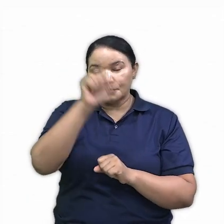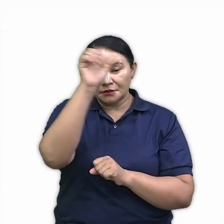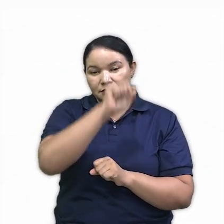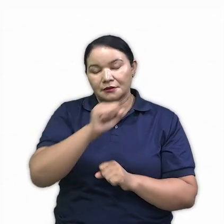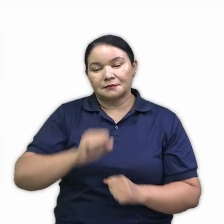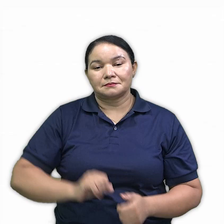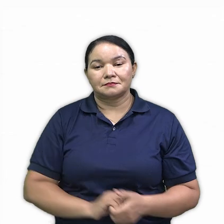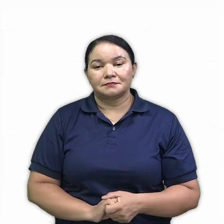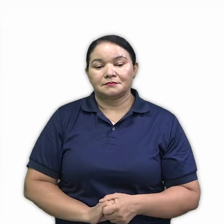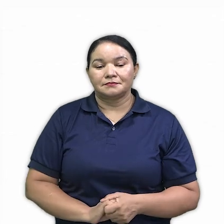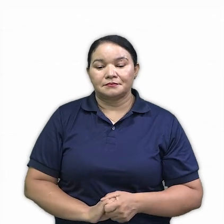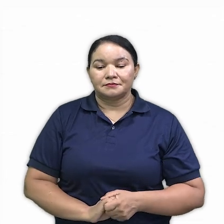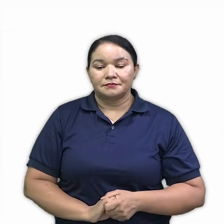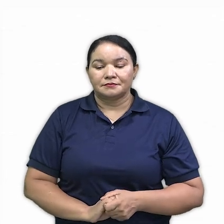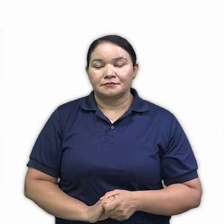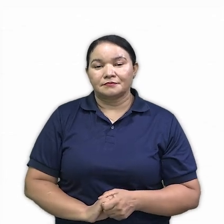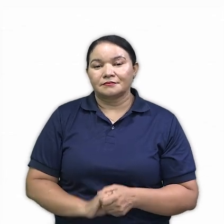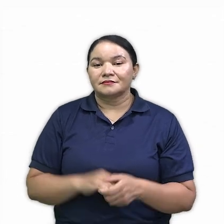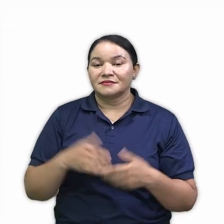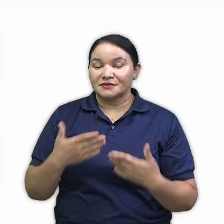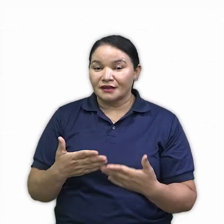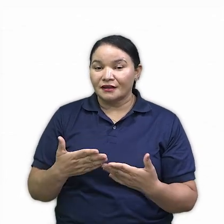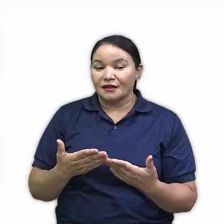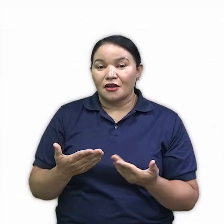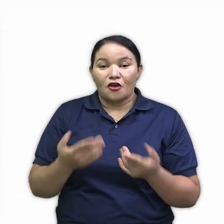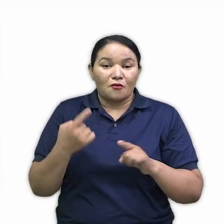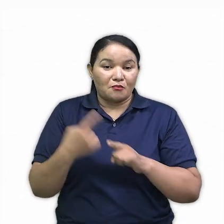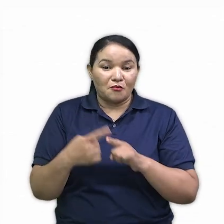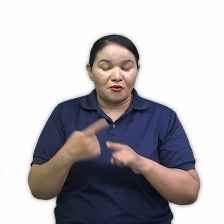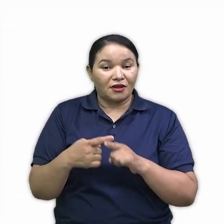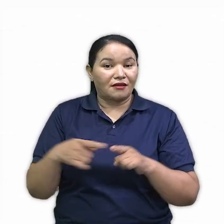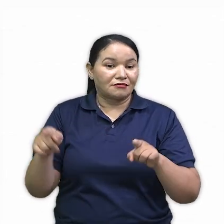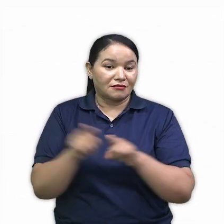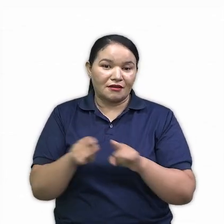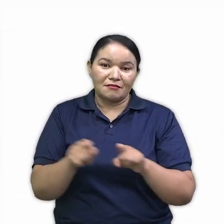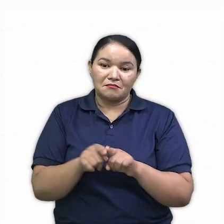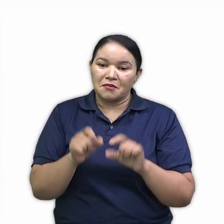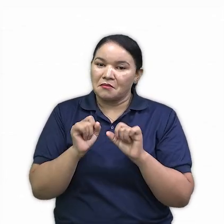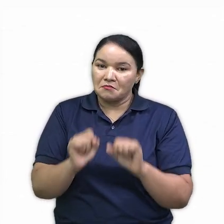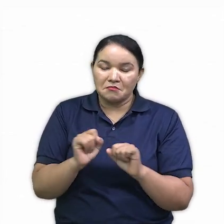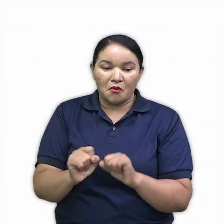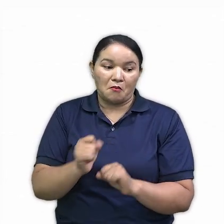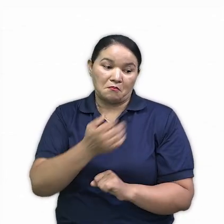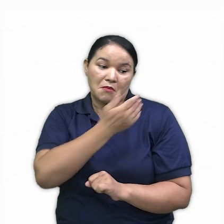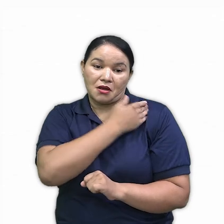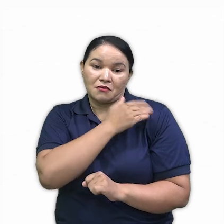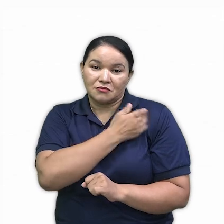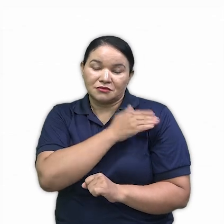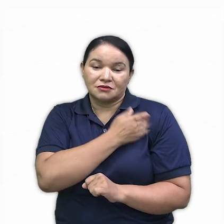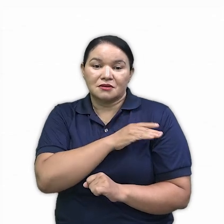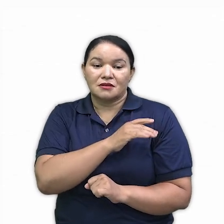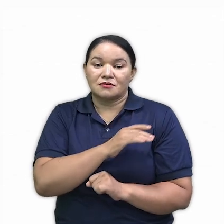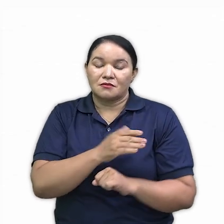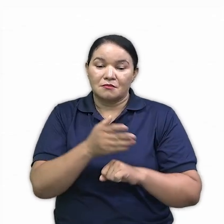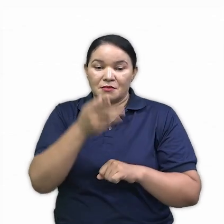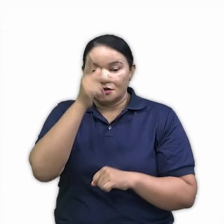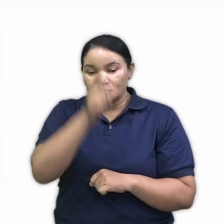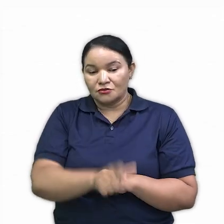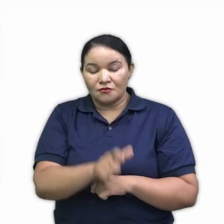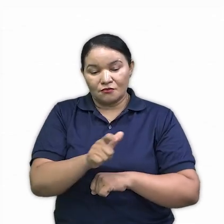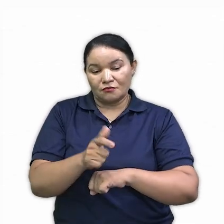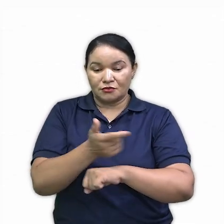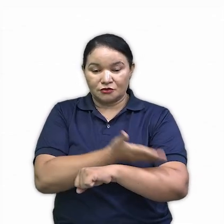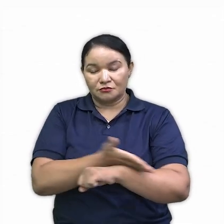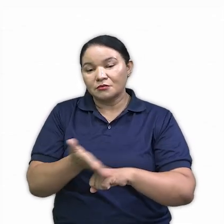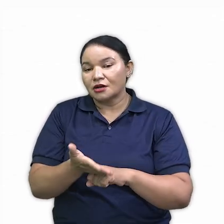Então, senão você está entrando num embate com o branco, né? O negro, no caso, né? As pessoas, não é só o branco não, estou falando